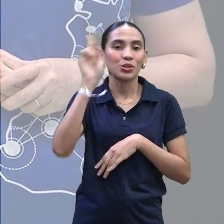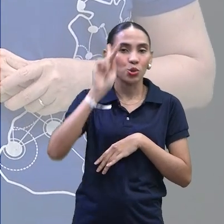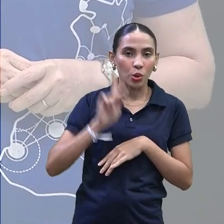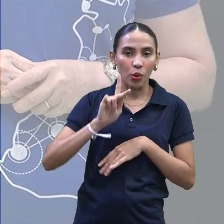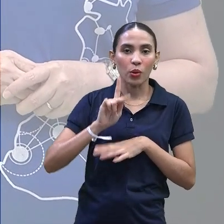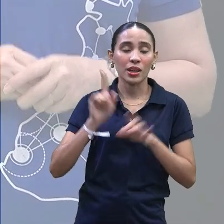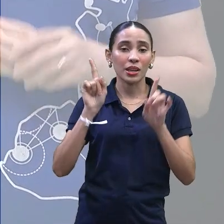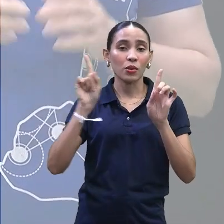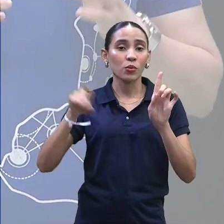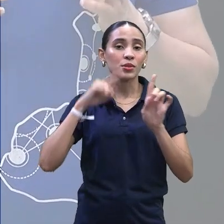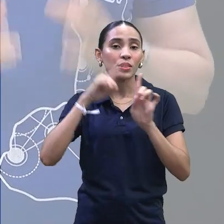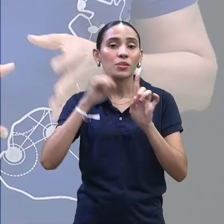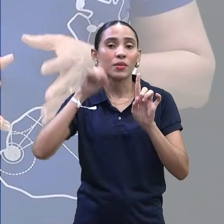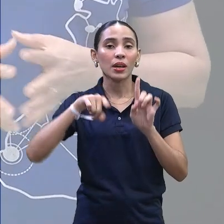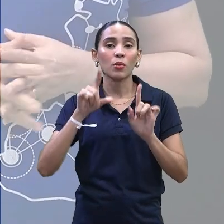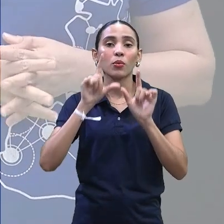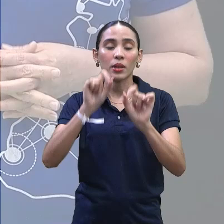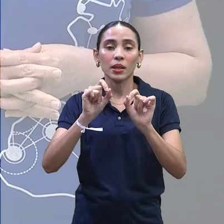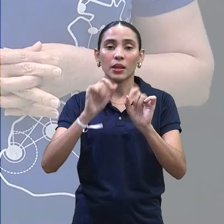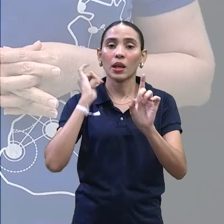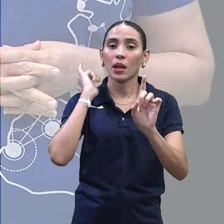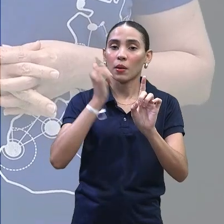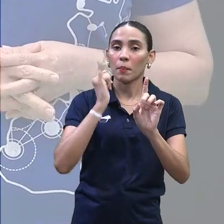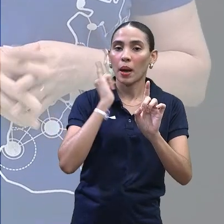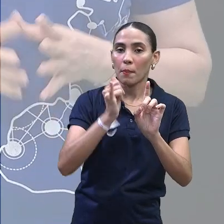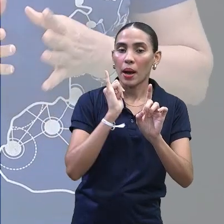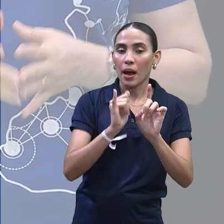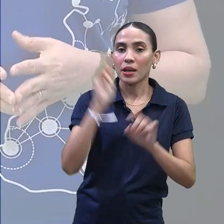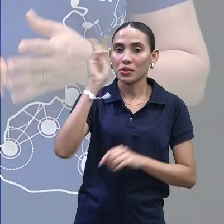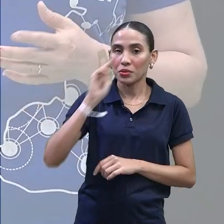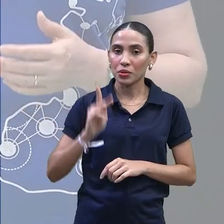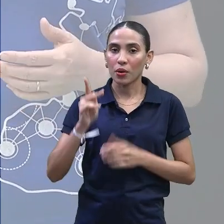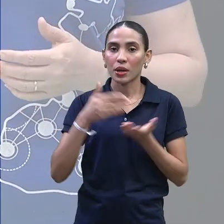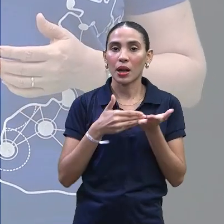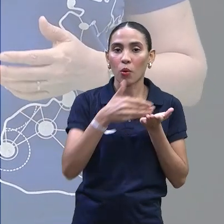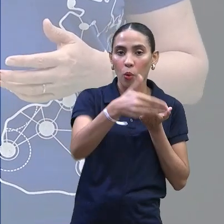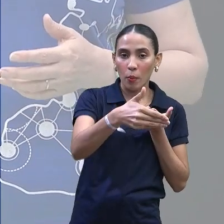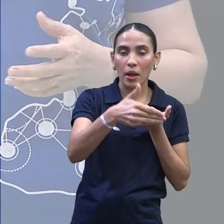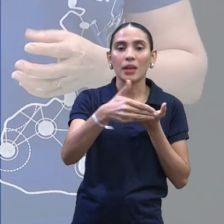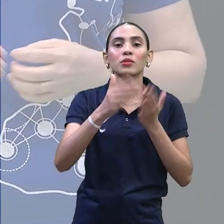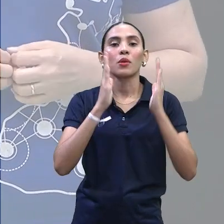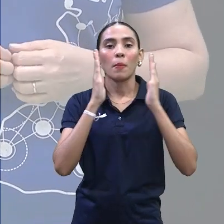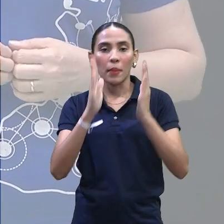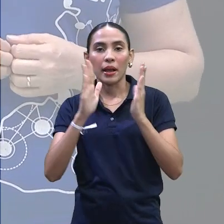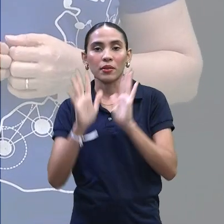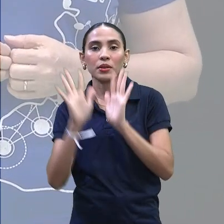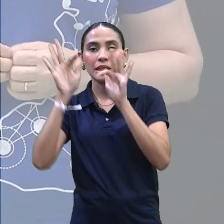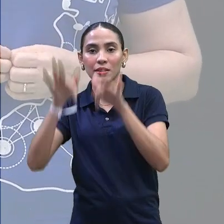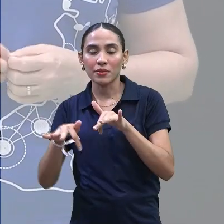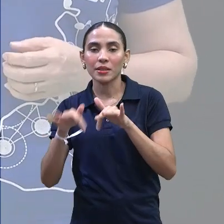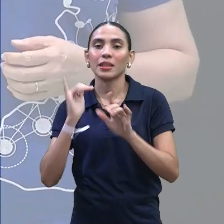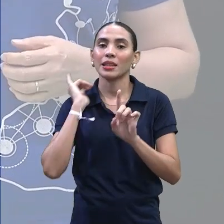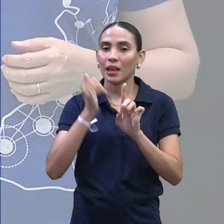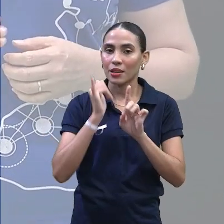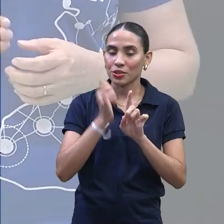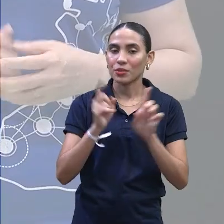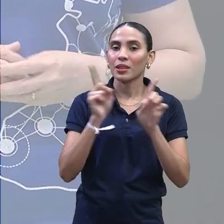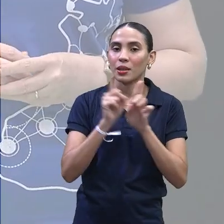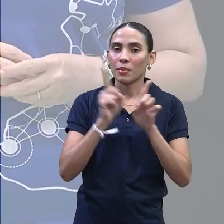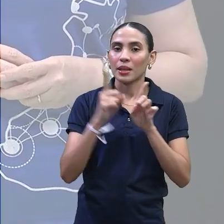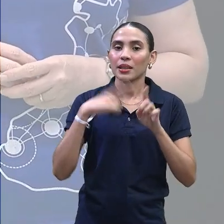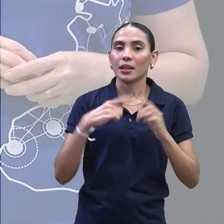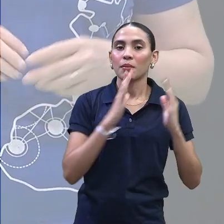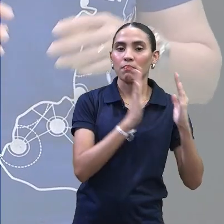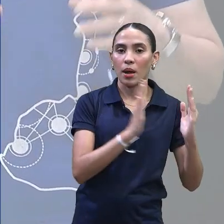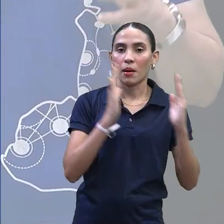E o objetivo é o quê? Contar uma história, né, com início, meio e fim. A narrativa também tem início, meio e